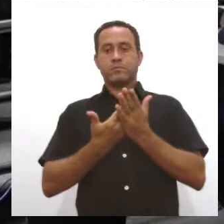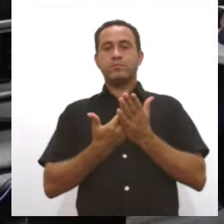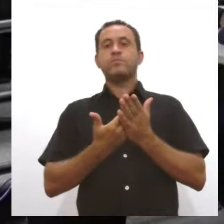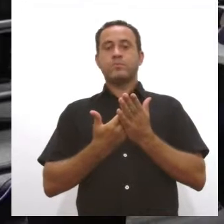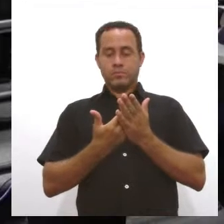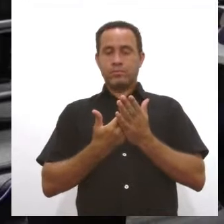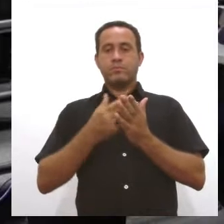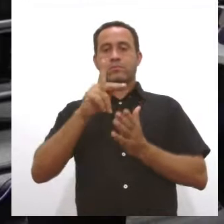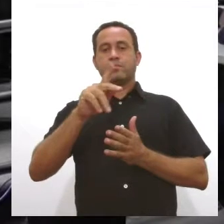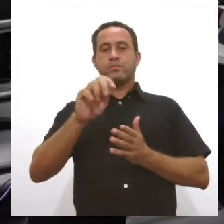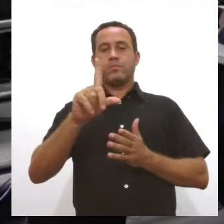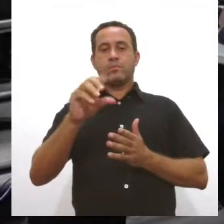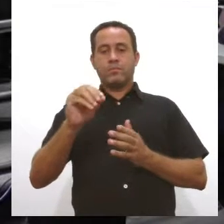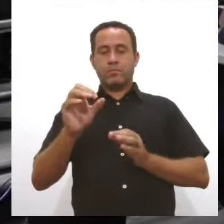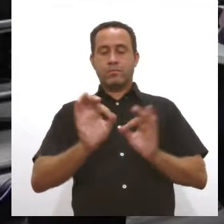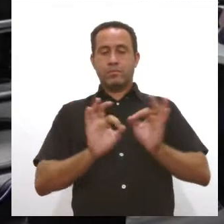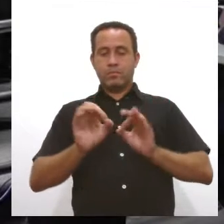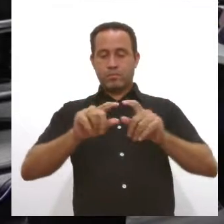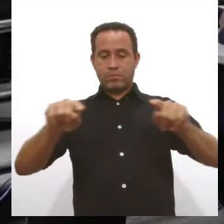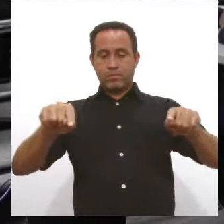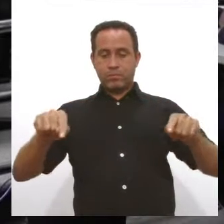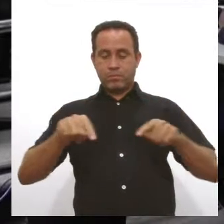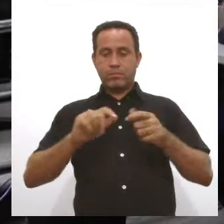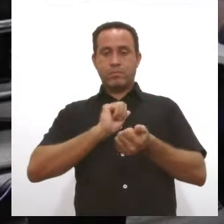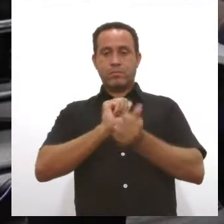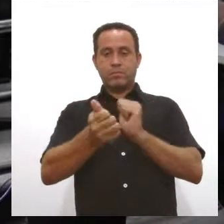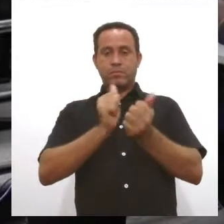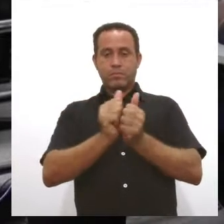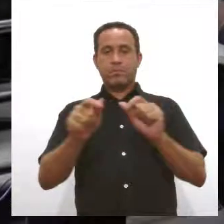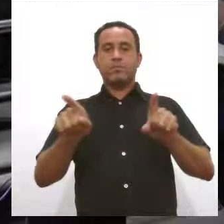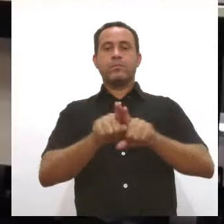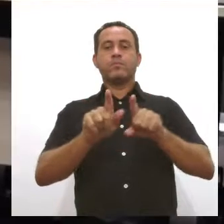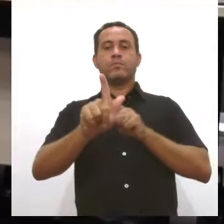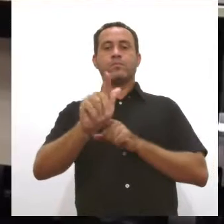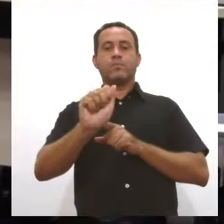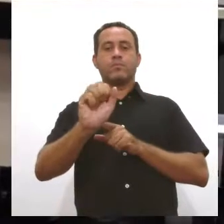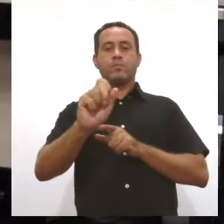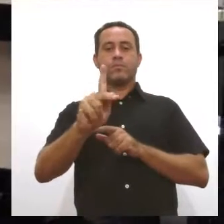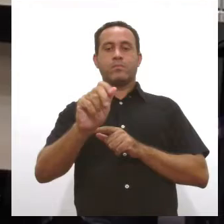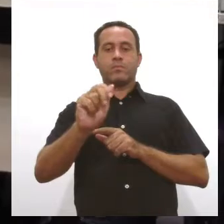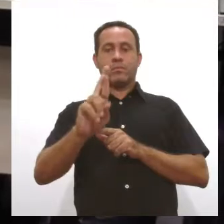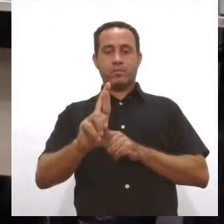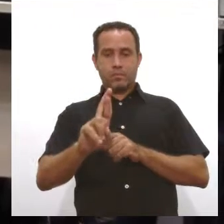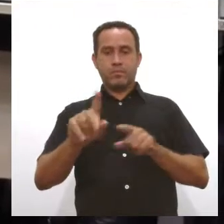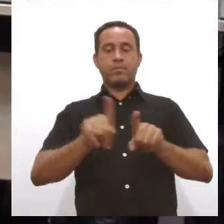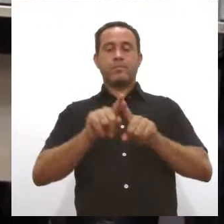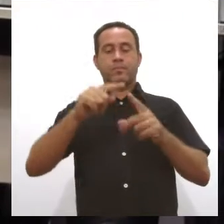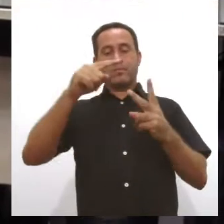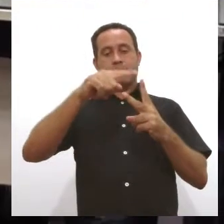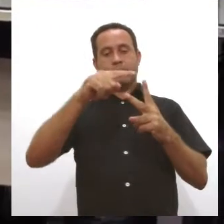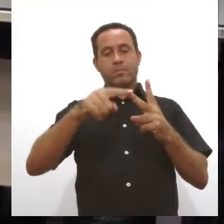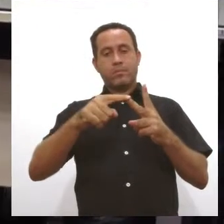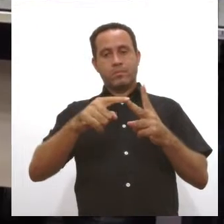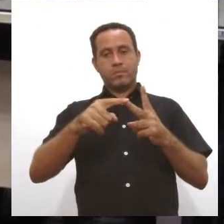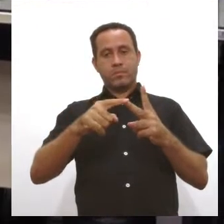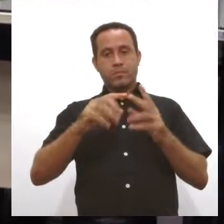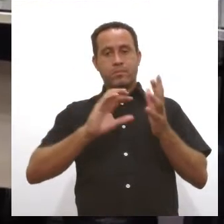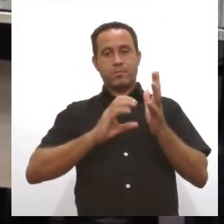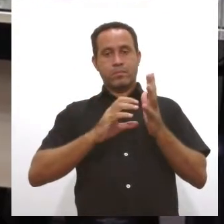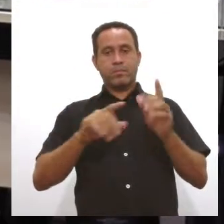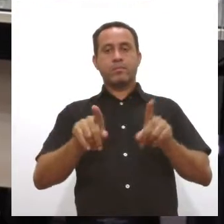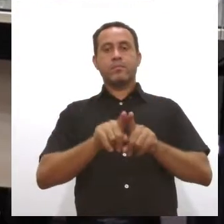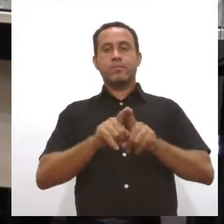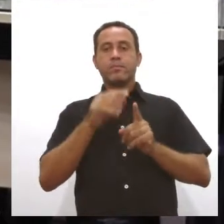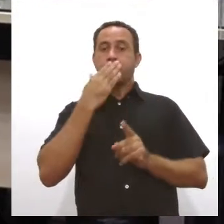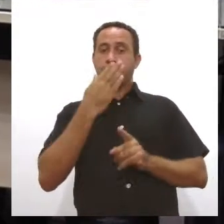Serassati e a reforma da quadra de esportes do Colégio Gaspar Lourenço. Já as outras duas, de autoria do parlamentar,